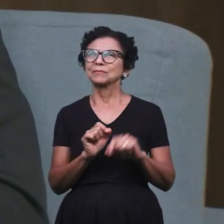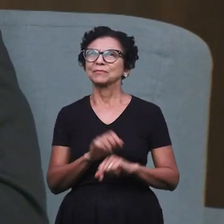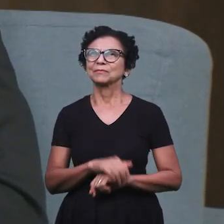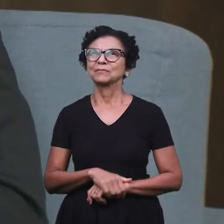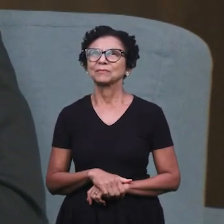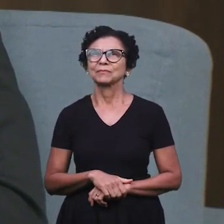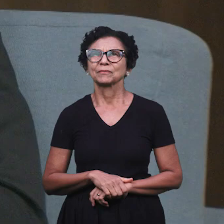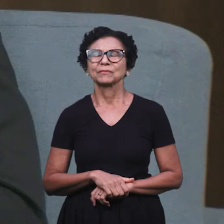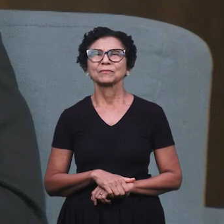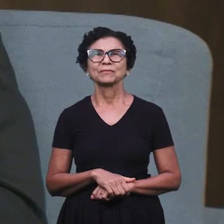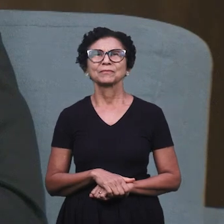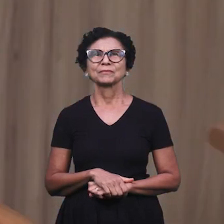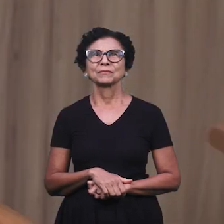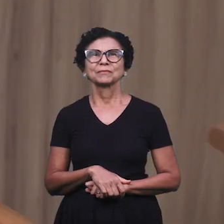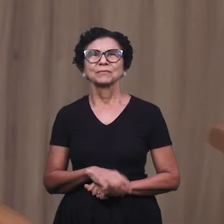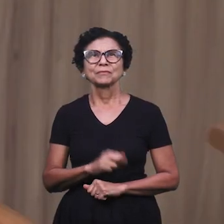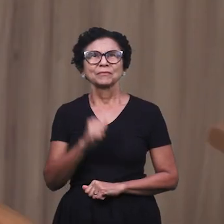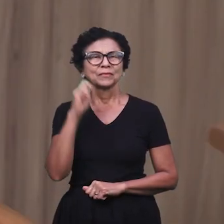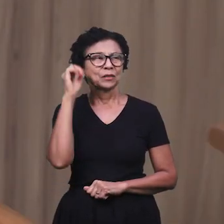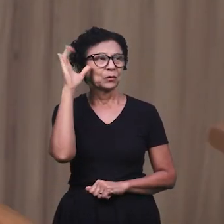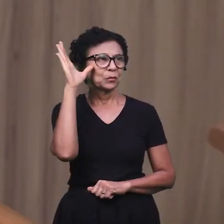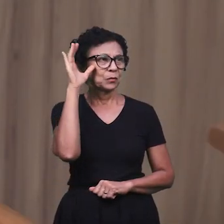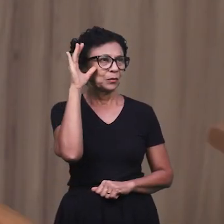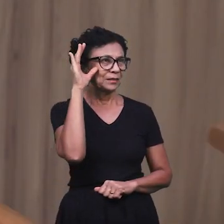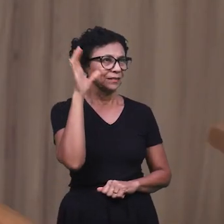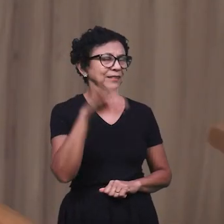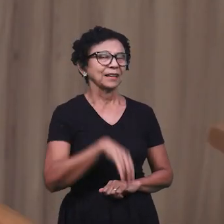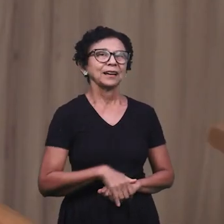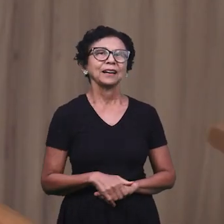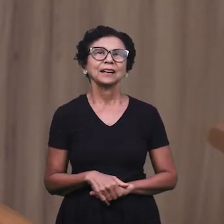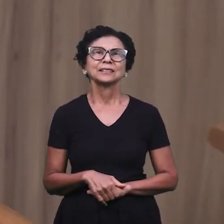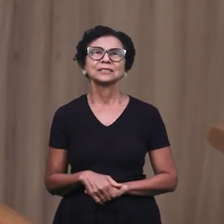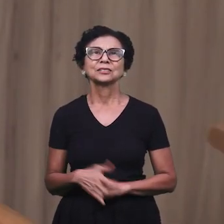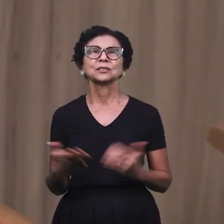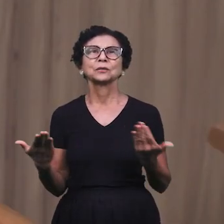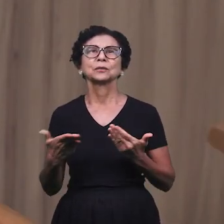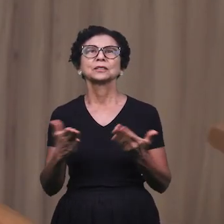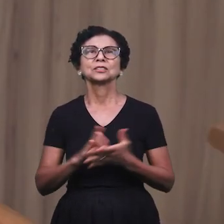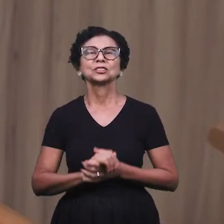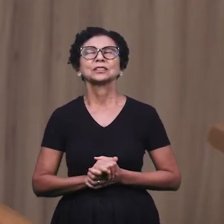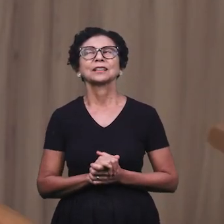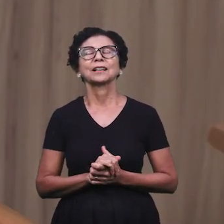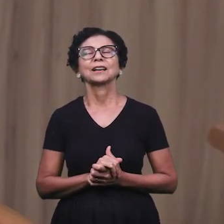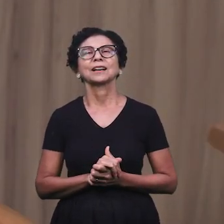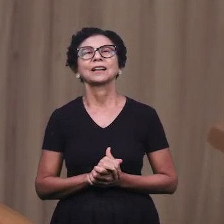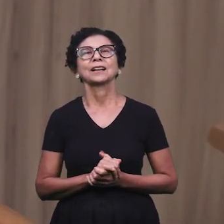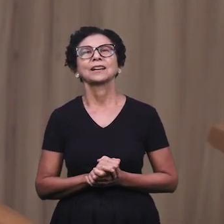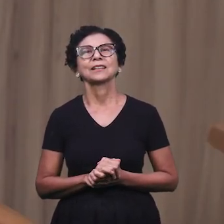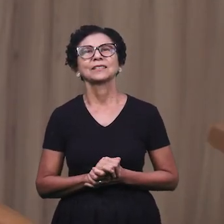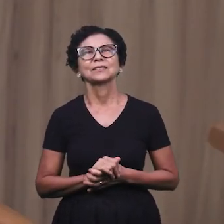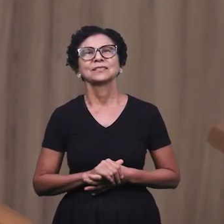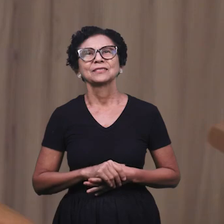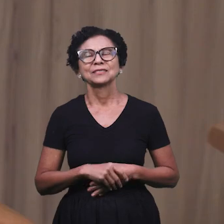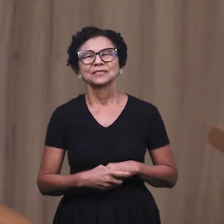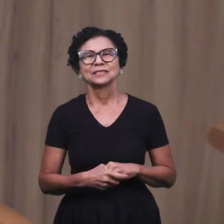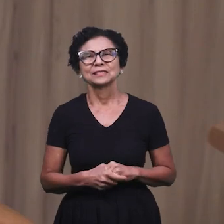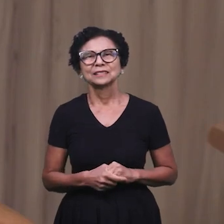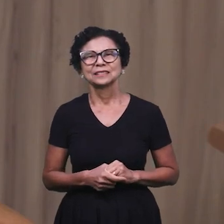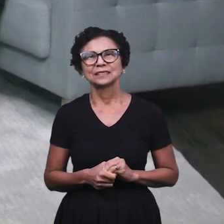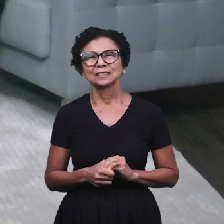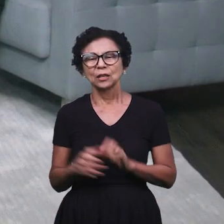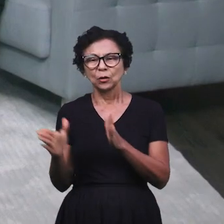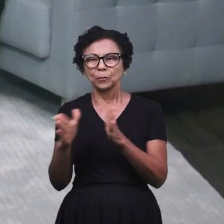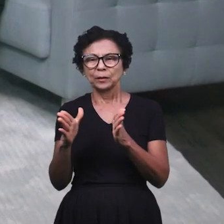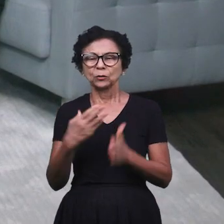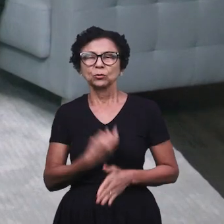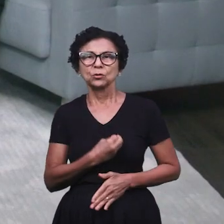vai dizer. Então, uma curiosidade que eu quis trazer para o programa hoje é sobre a expectativa de vida dos idosos quando